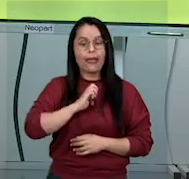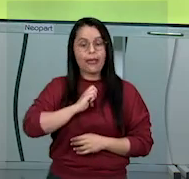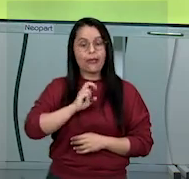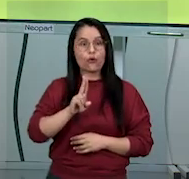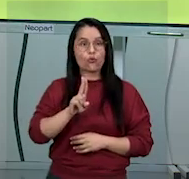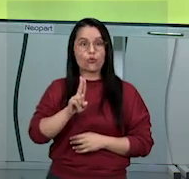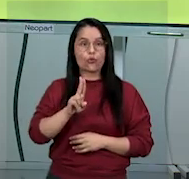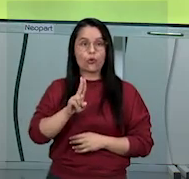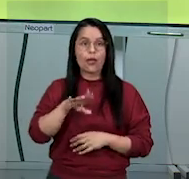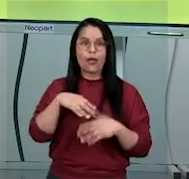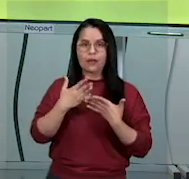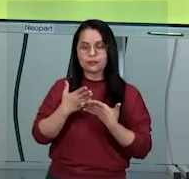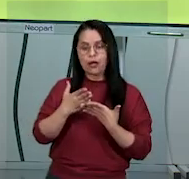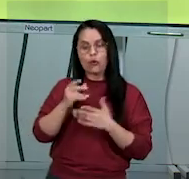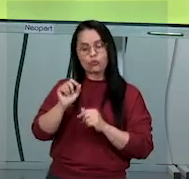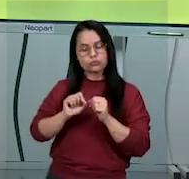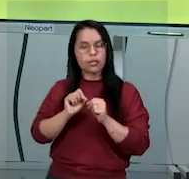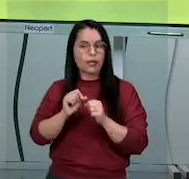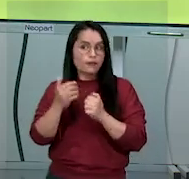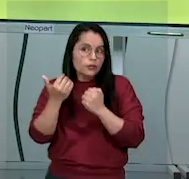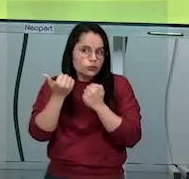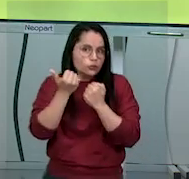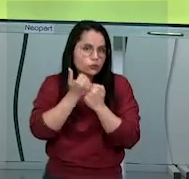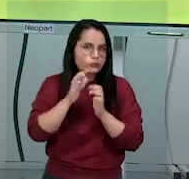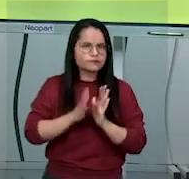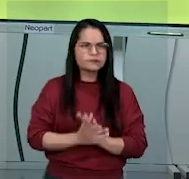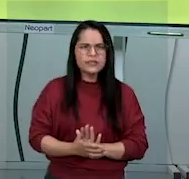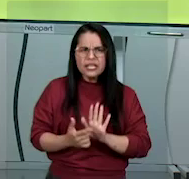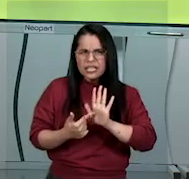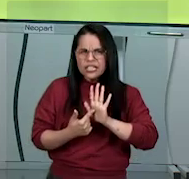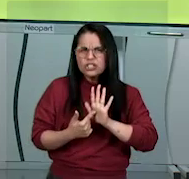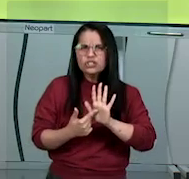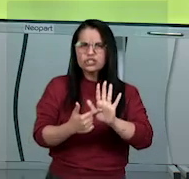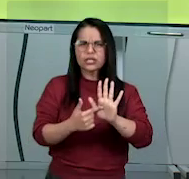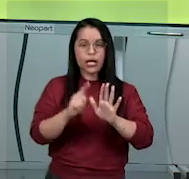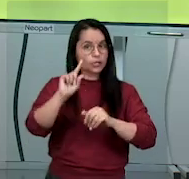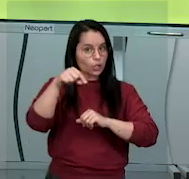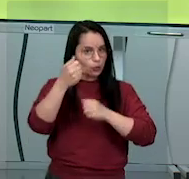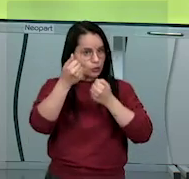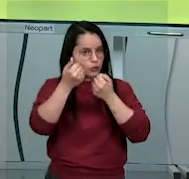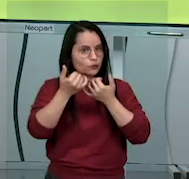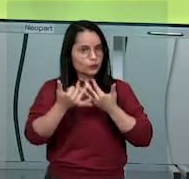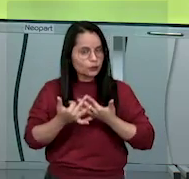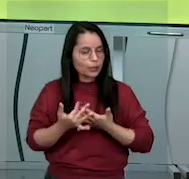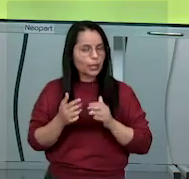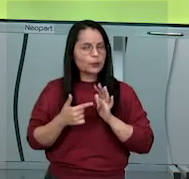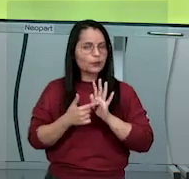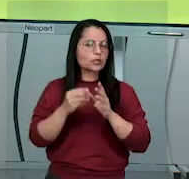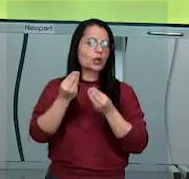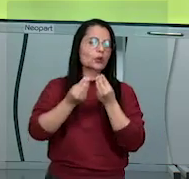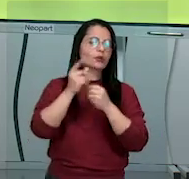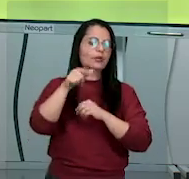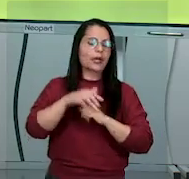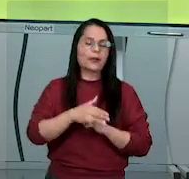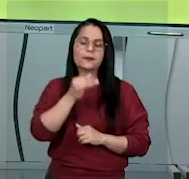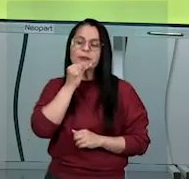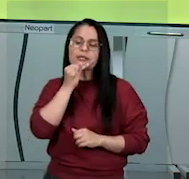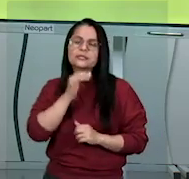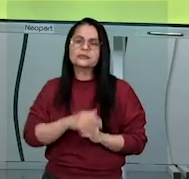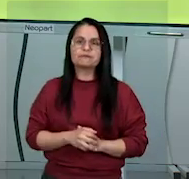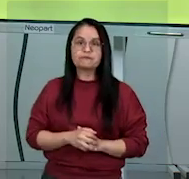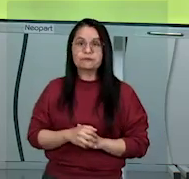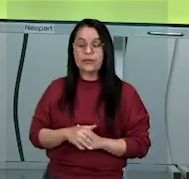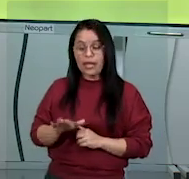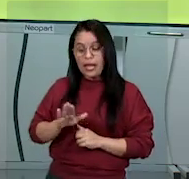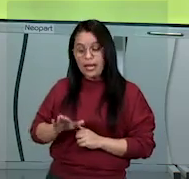Isso está substituindo. E indicando. Daqui a pouco vou mostrar para vocês o que indica. Por exemplo, a